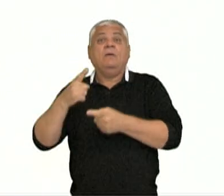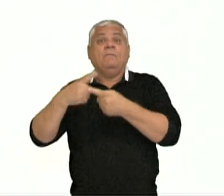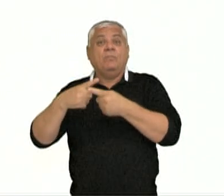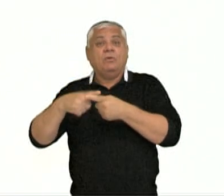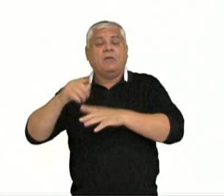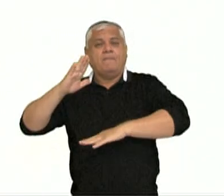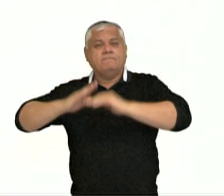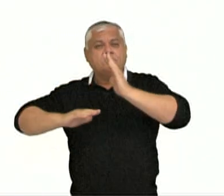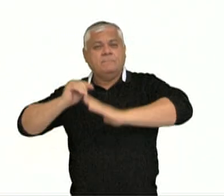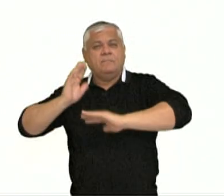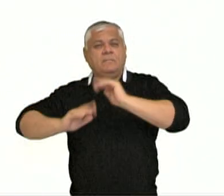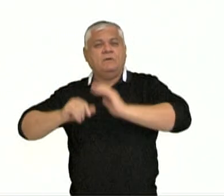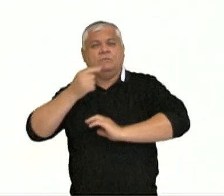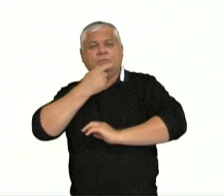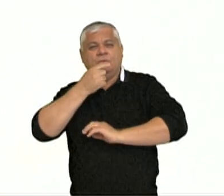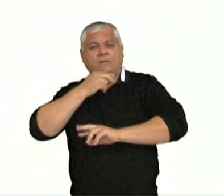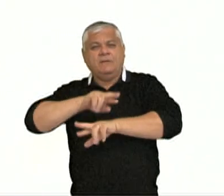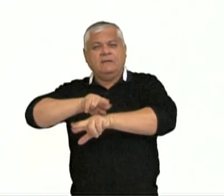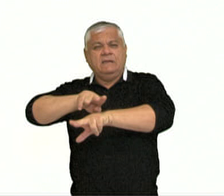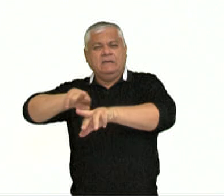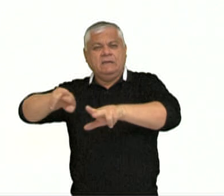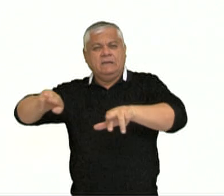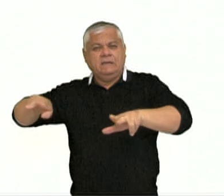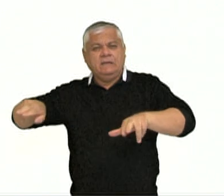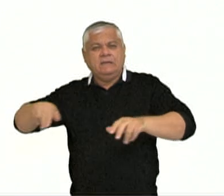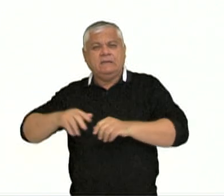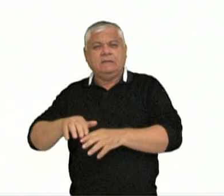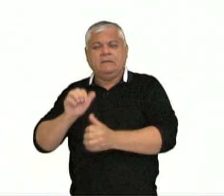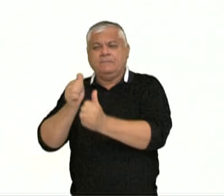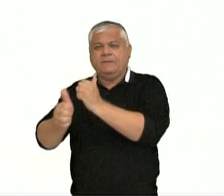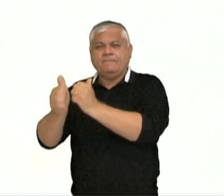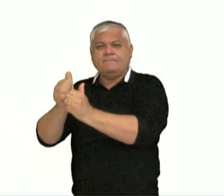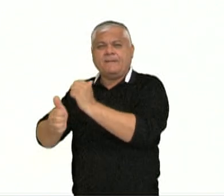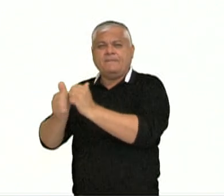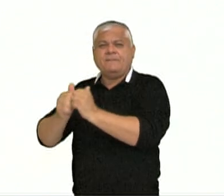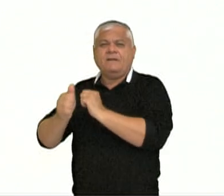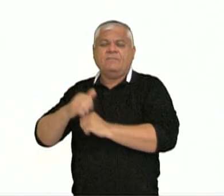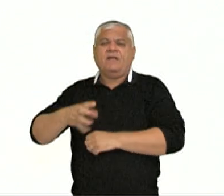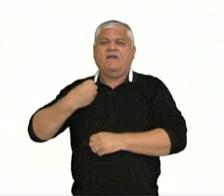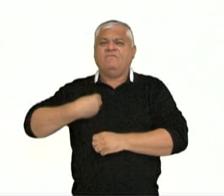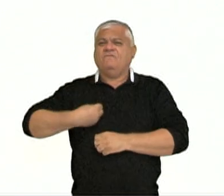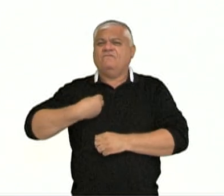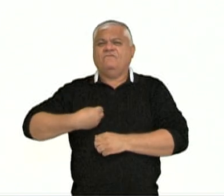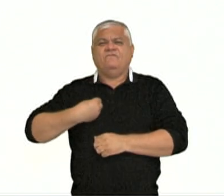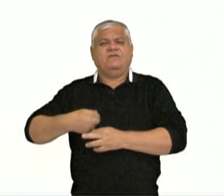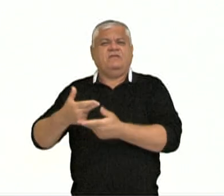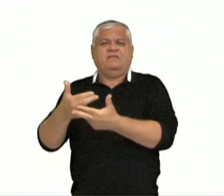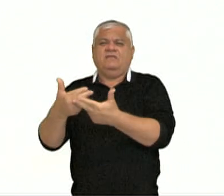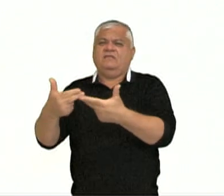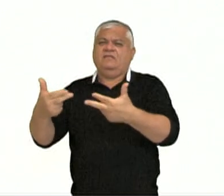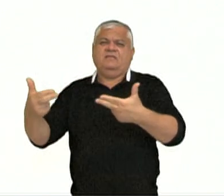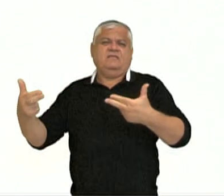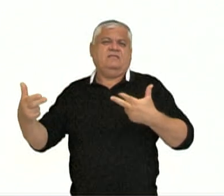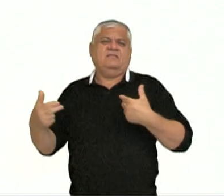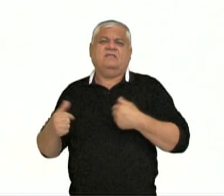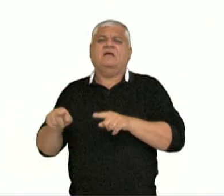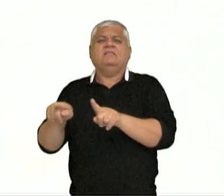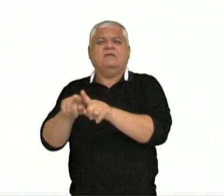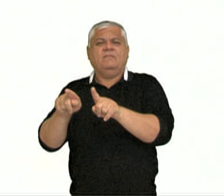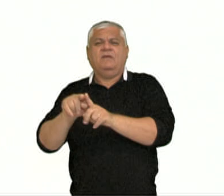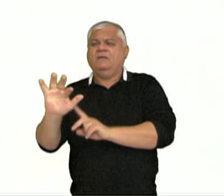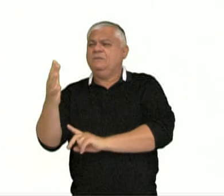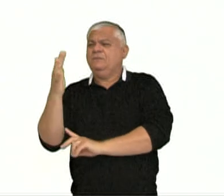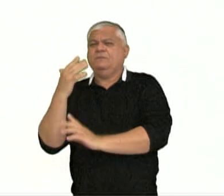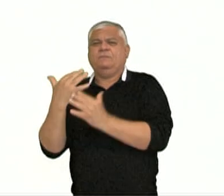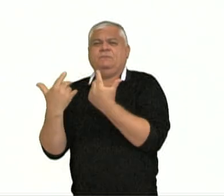ações humanas põem em risco a biodiversidade, ou seja, a vida animal e vegetal dos mares